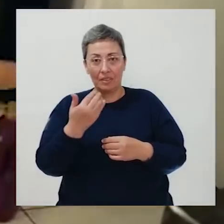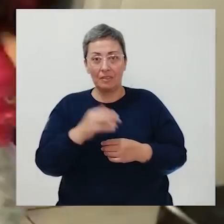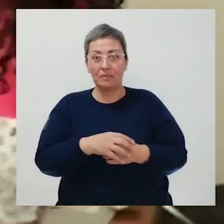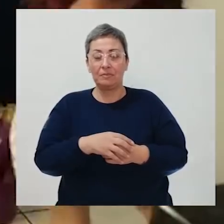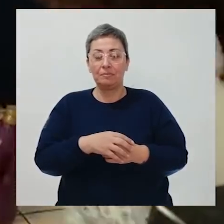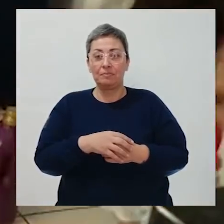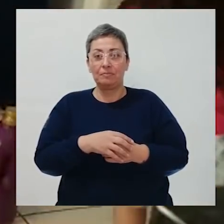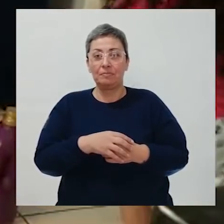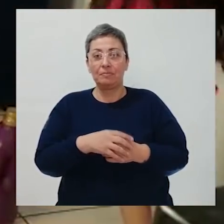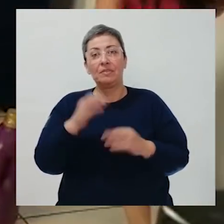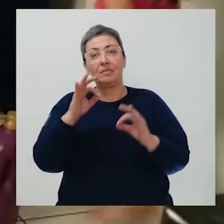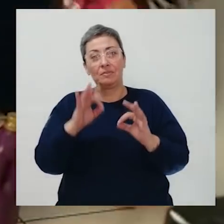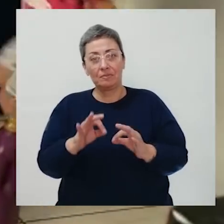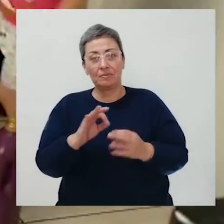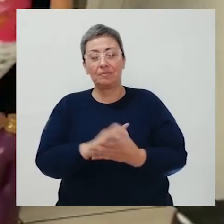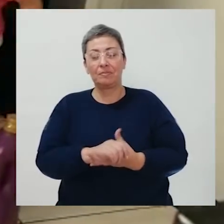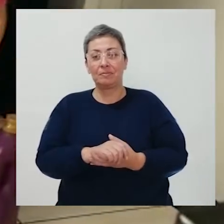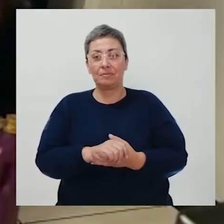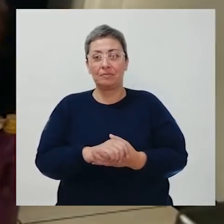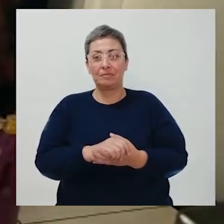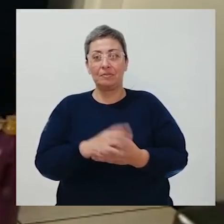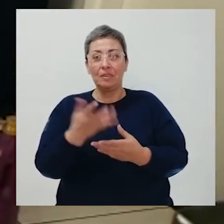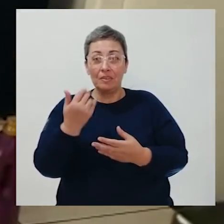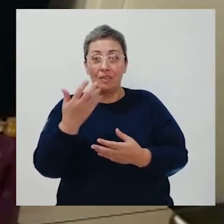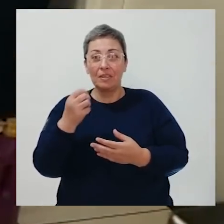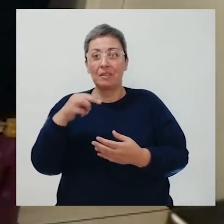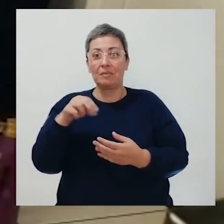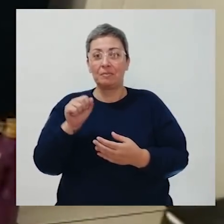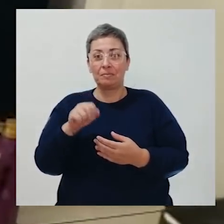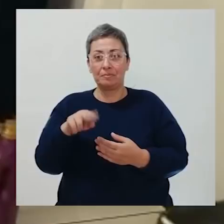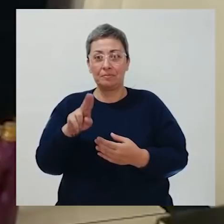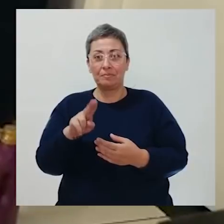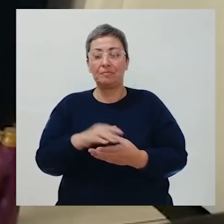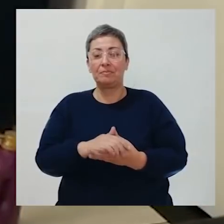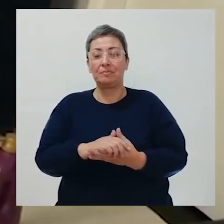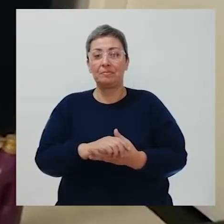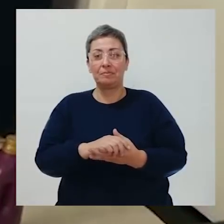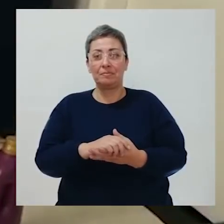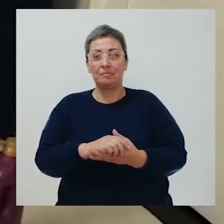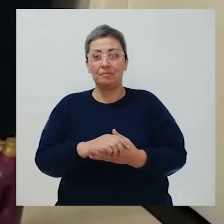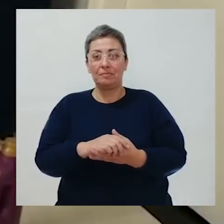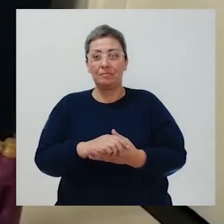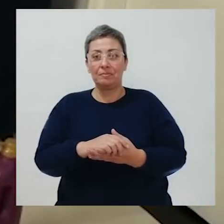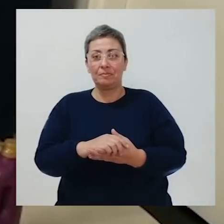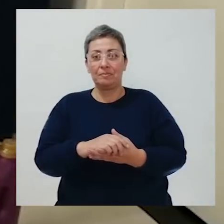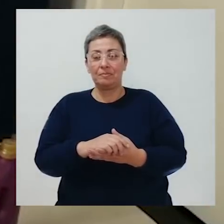Vai lá. Isso. Vai, Manu.